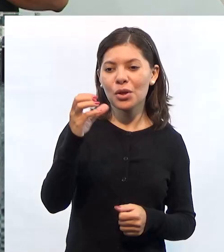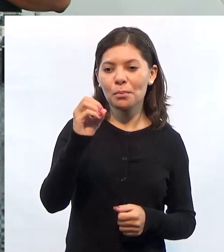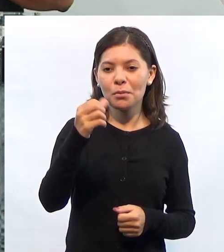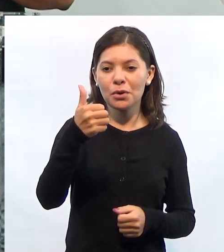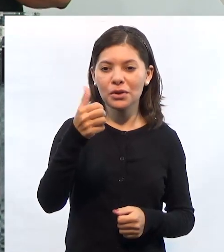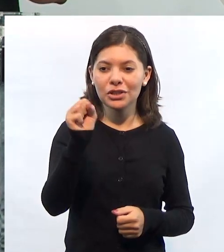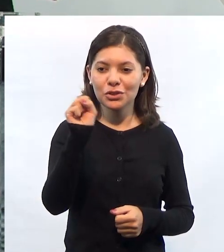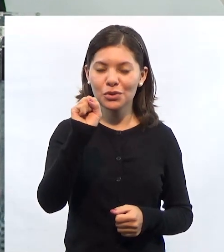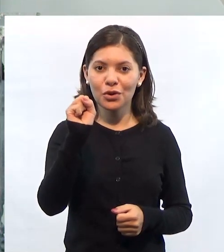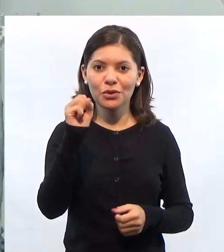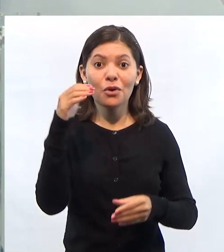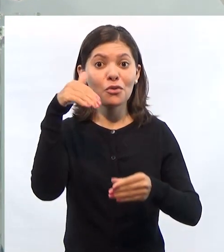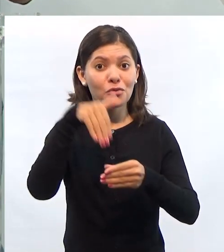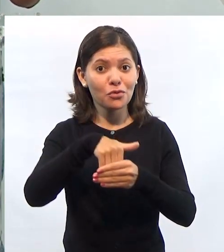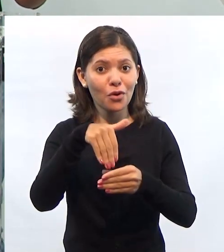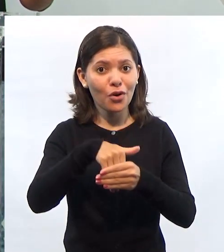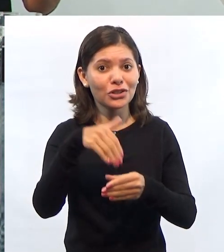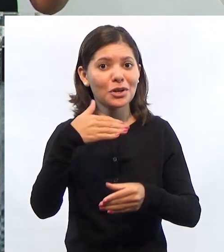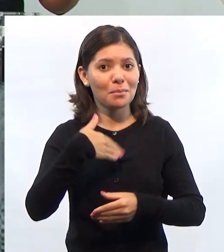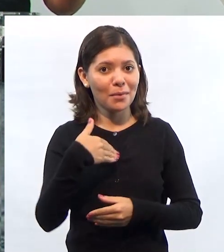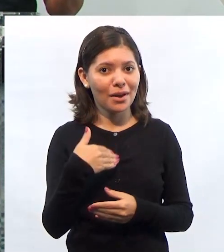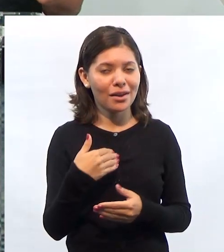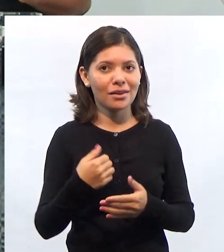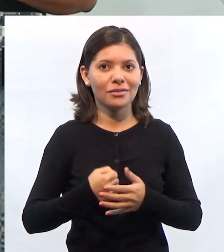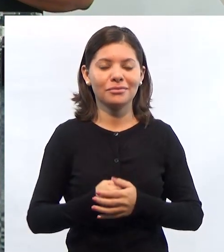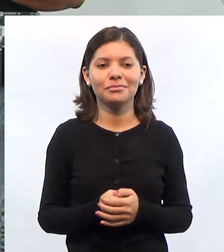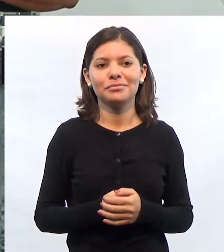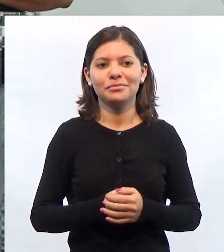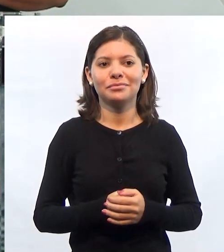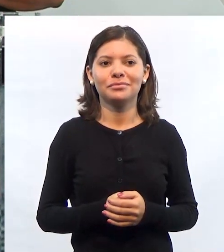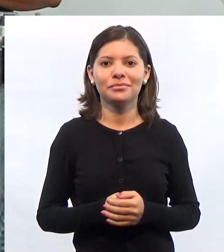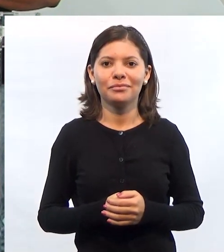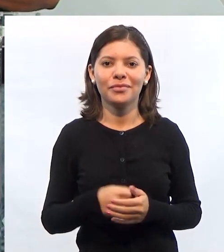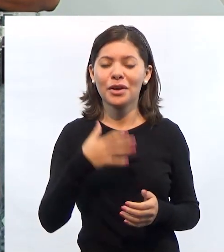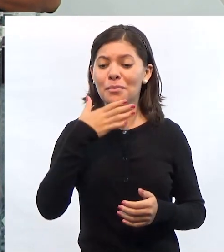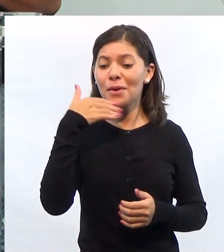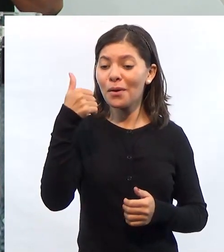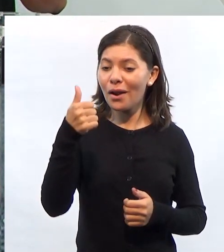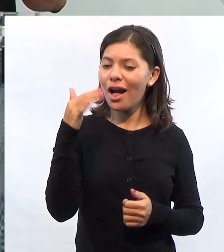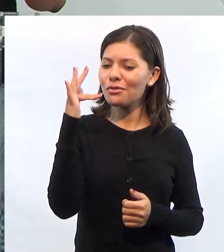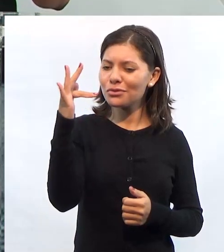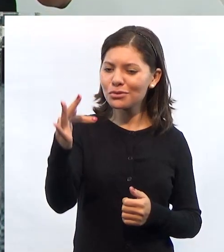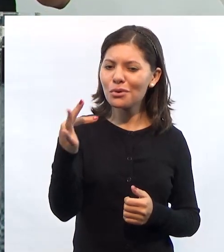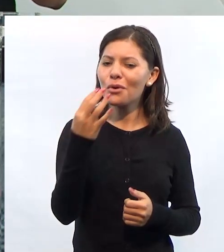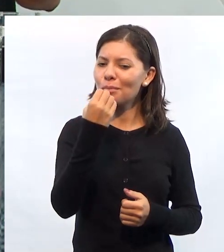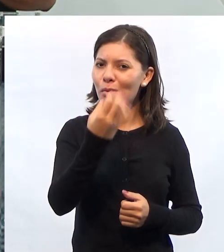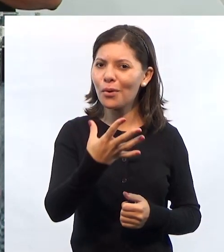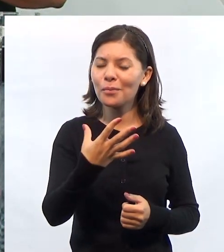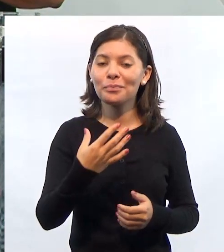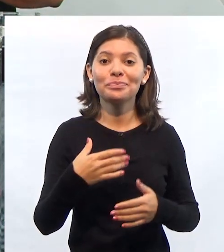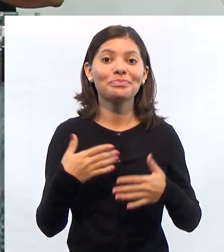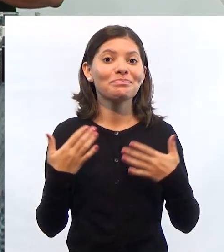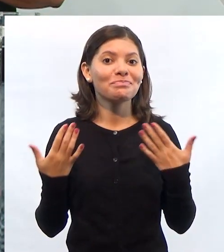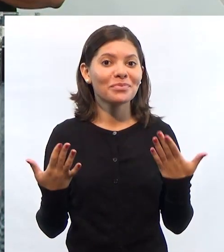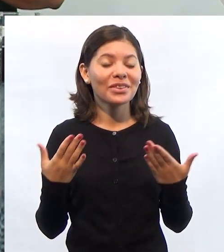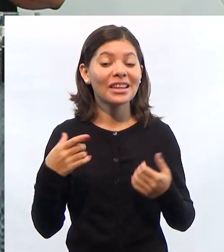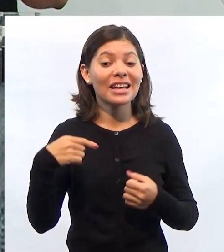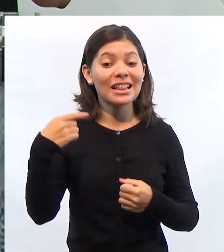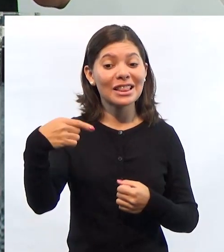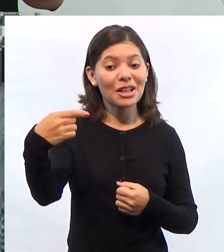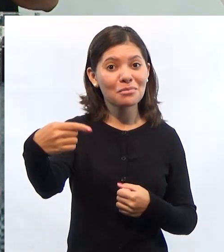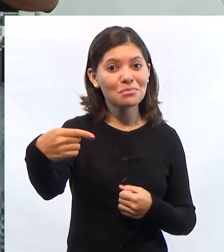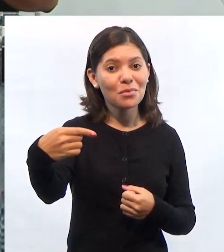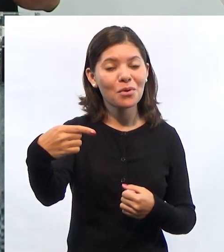era Vote no Tiririca Pior que tá não fica e depois para muitas pessoas